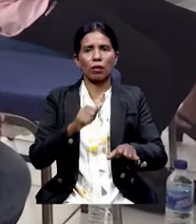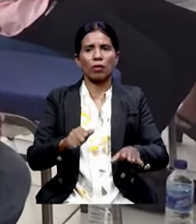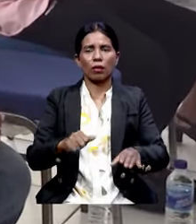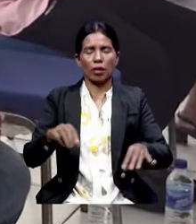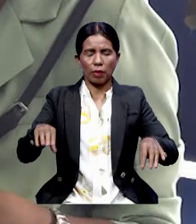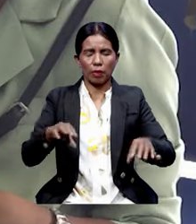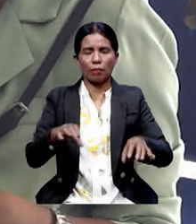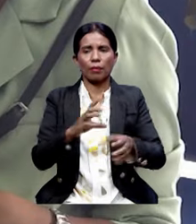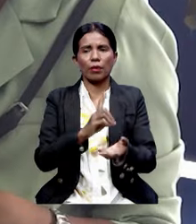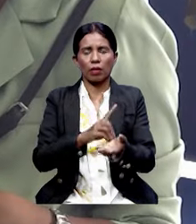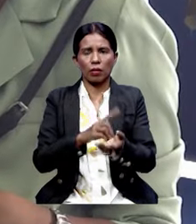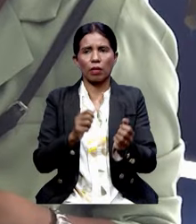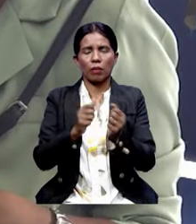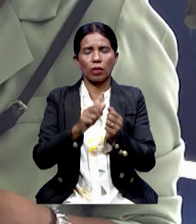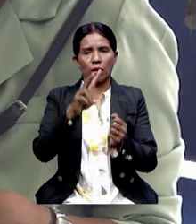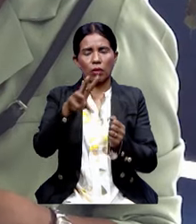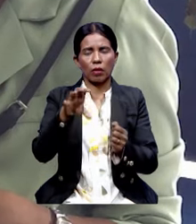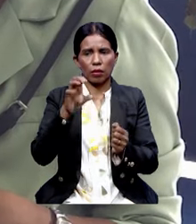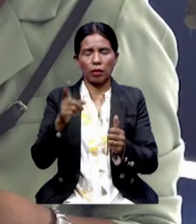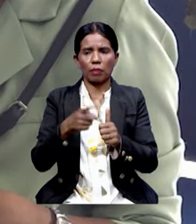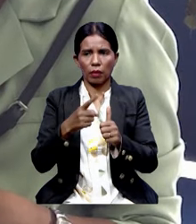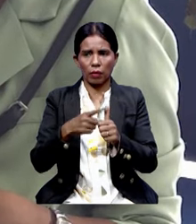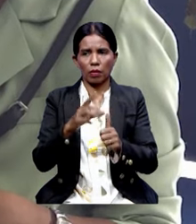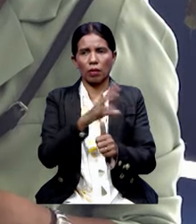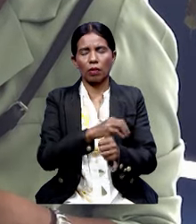ba pessoal saúde atustru recém a fase primeiro